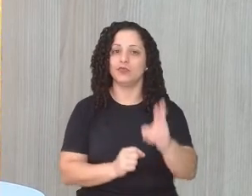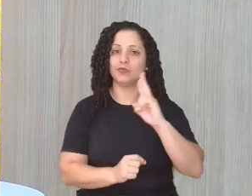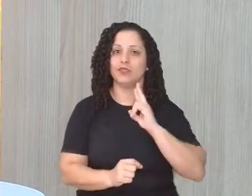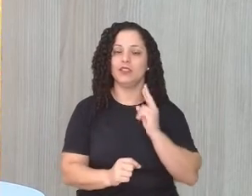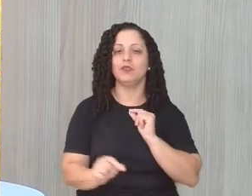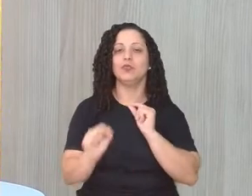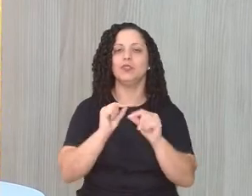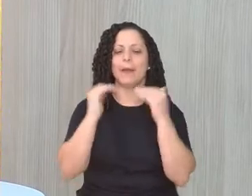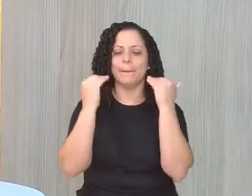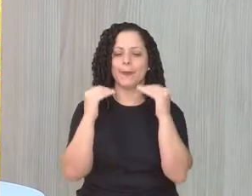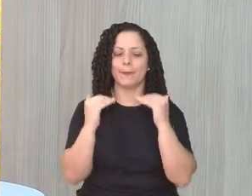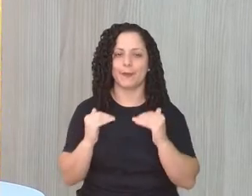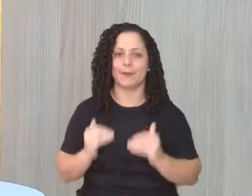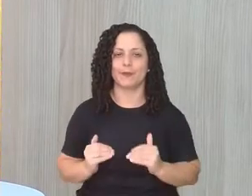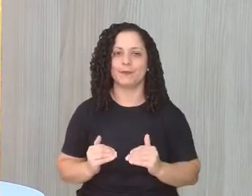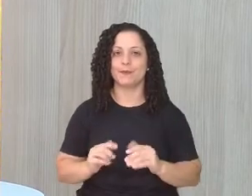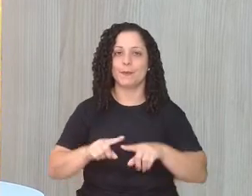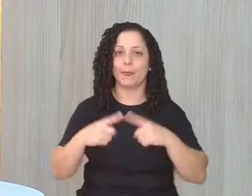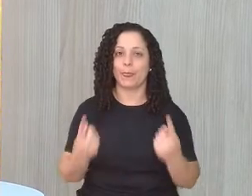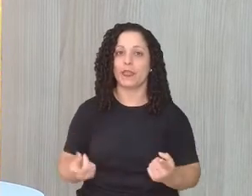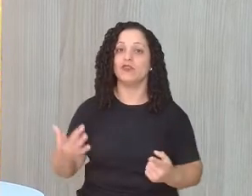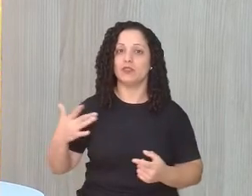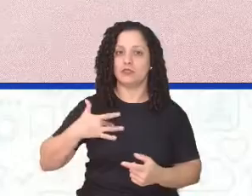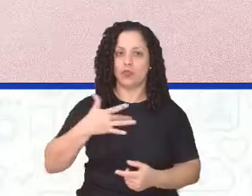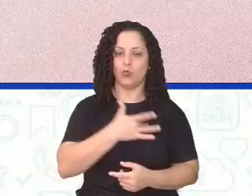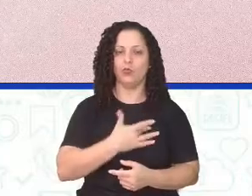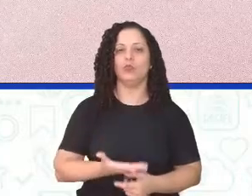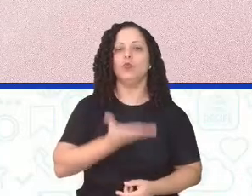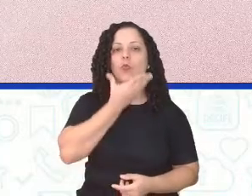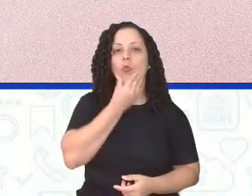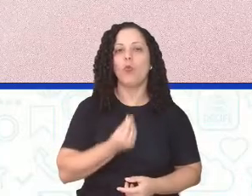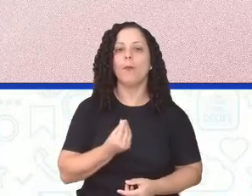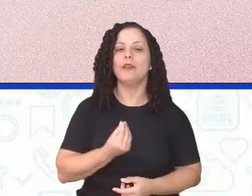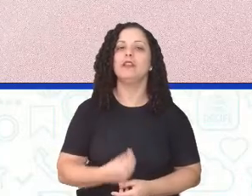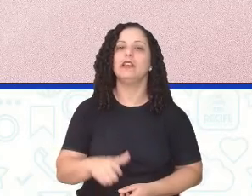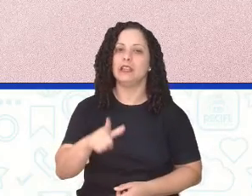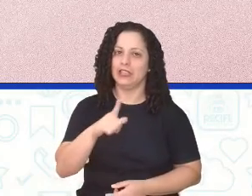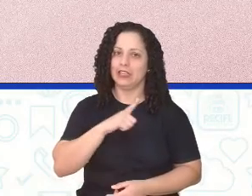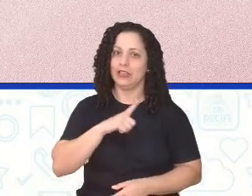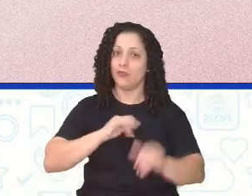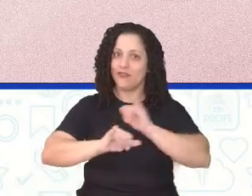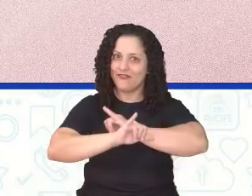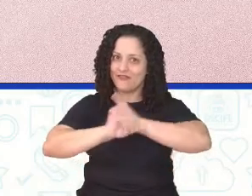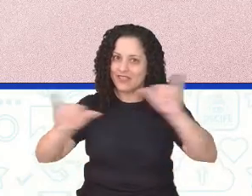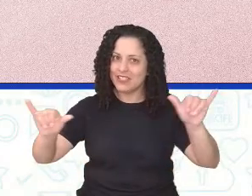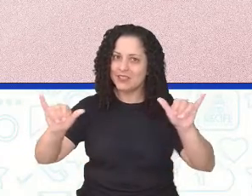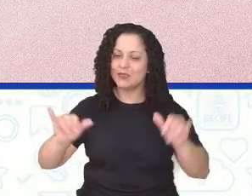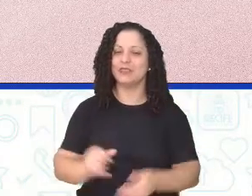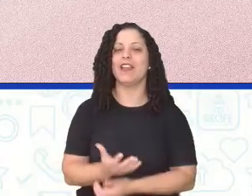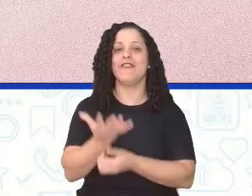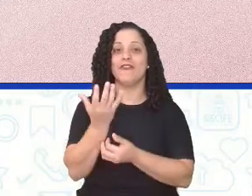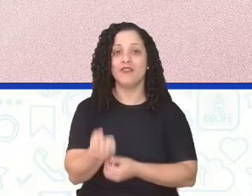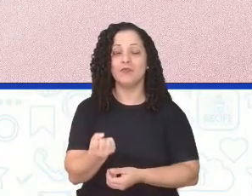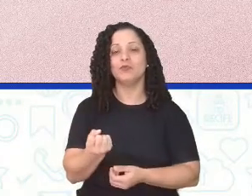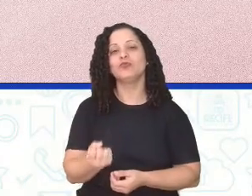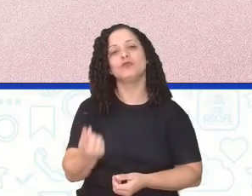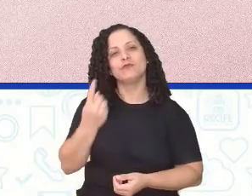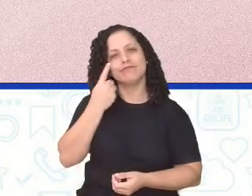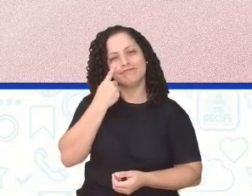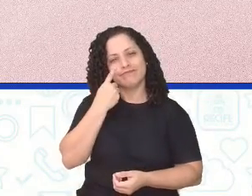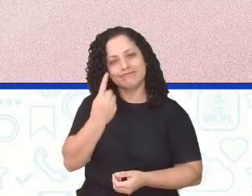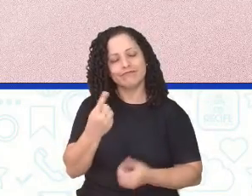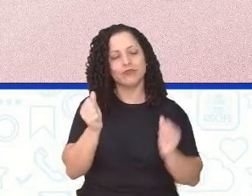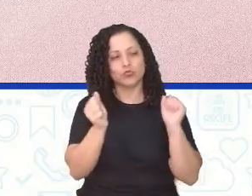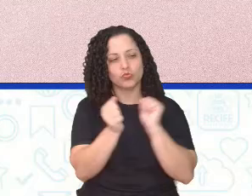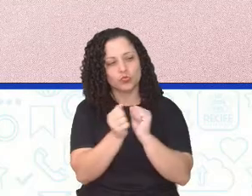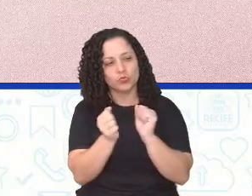estão questionando. Mas a respeito da saúde do homem, vai aqui o nosso recadinho. Vamos acompanhar, né? O pai, o